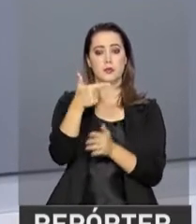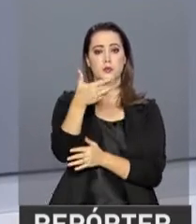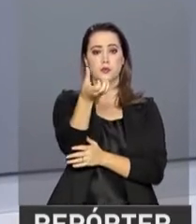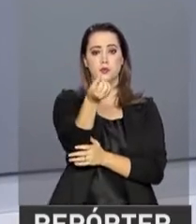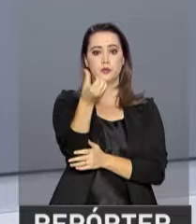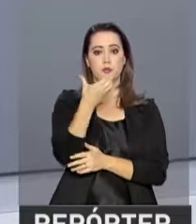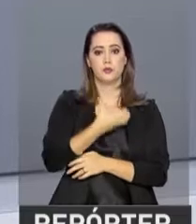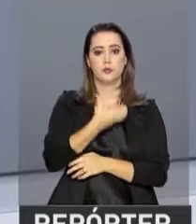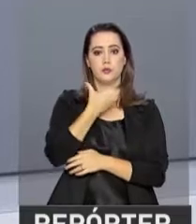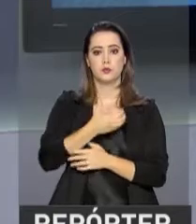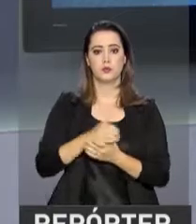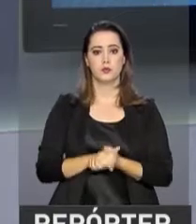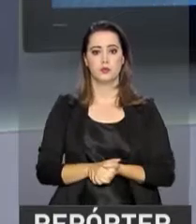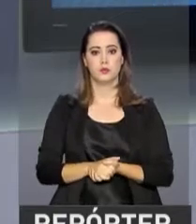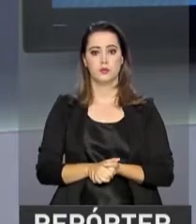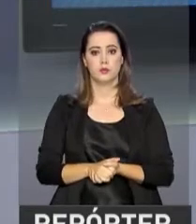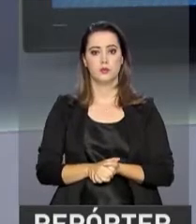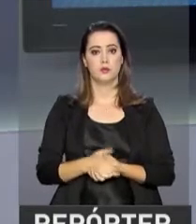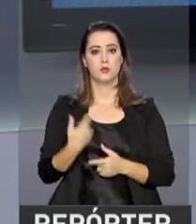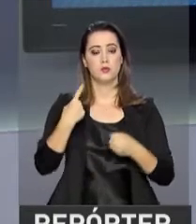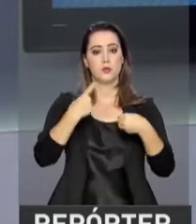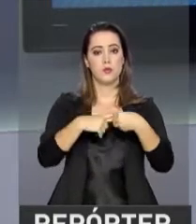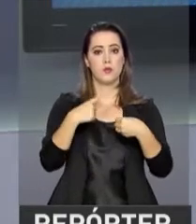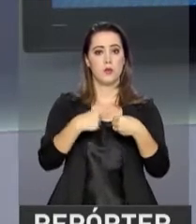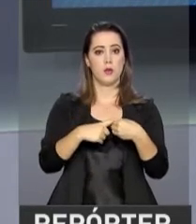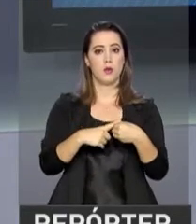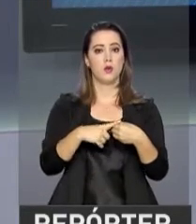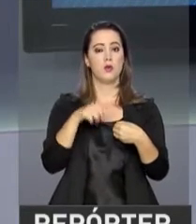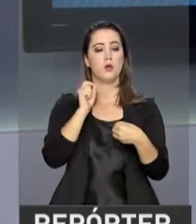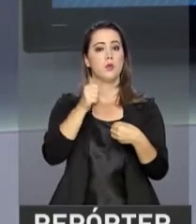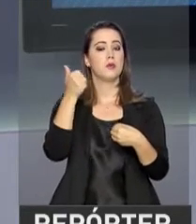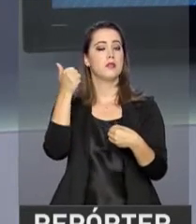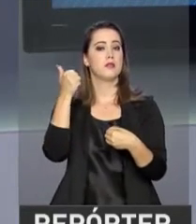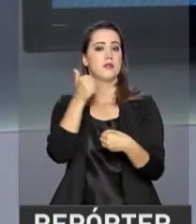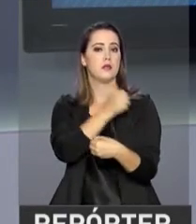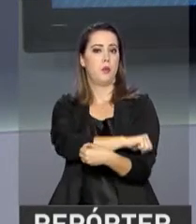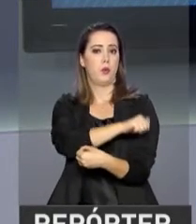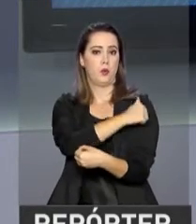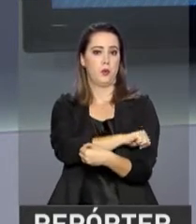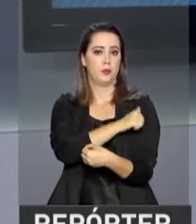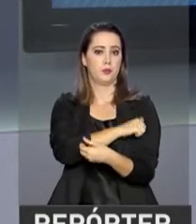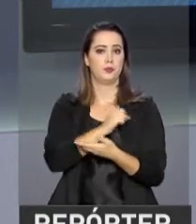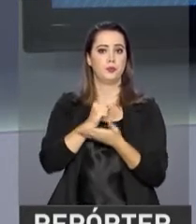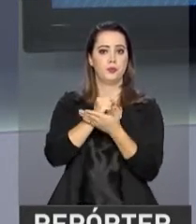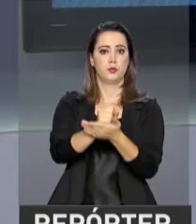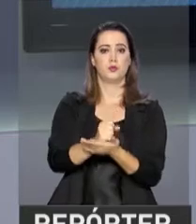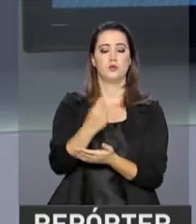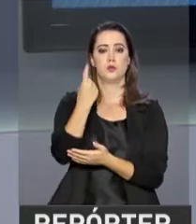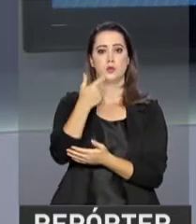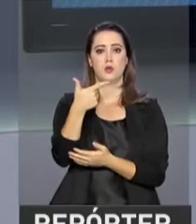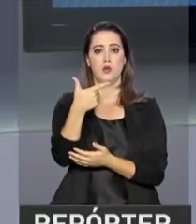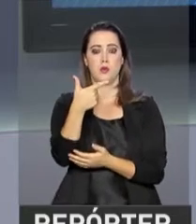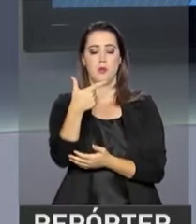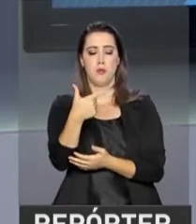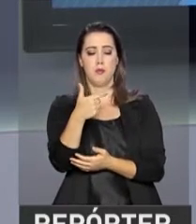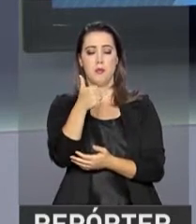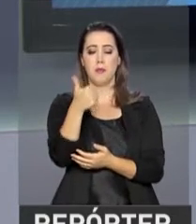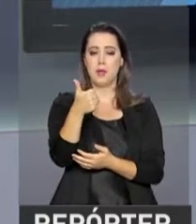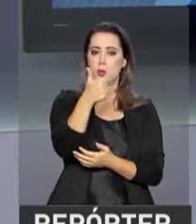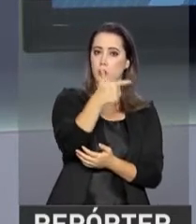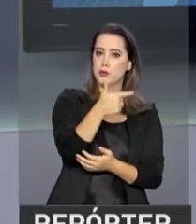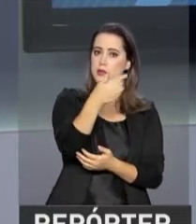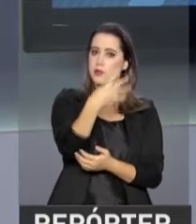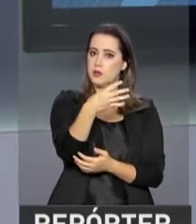26 de dezembro no município de são gonçalo no rio de janeiro foram entregues mil 240 unidades